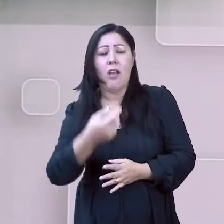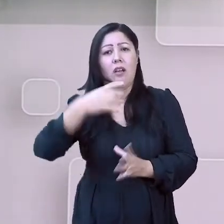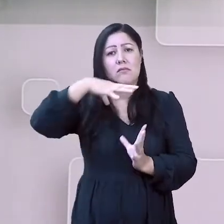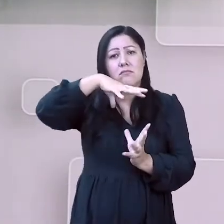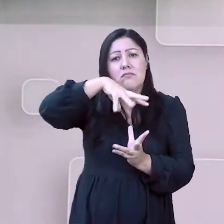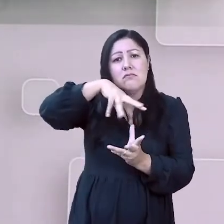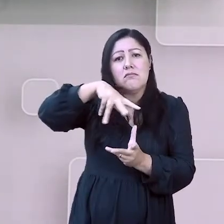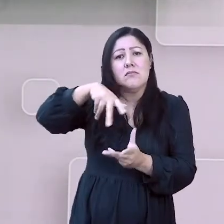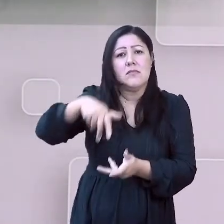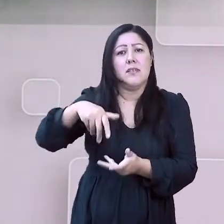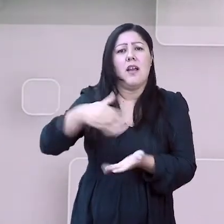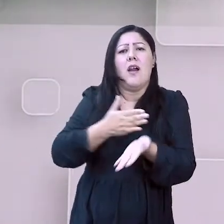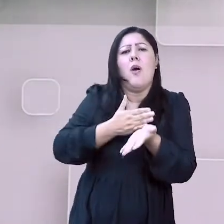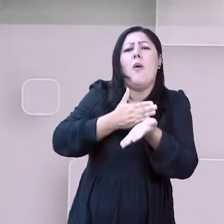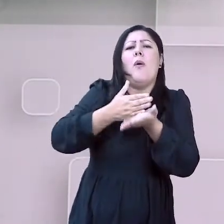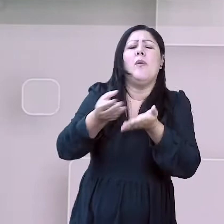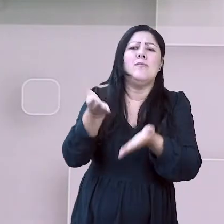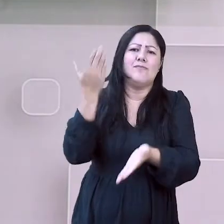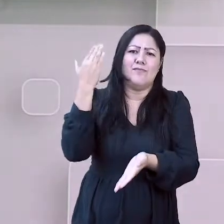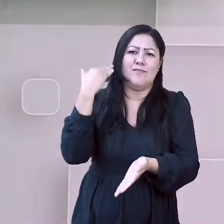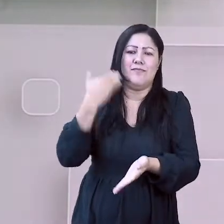origem.